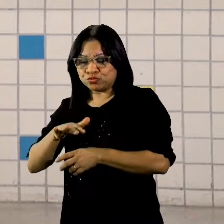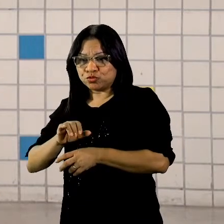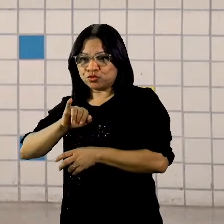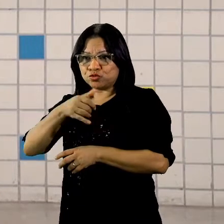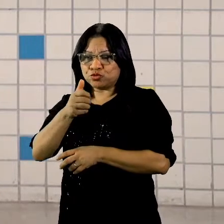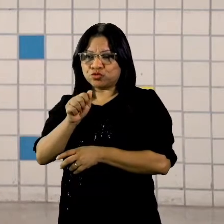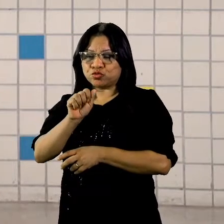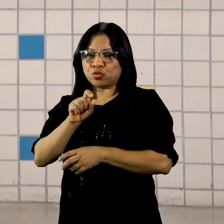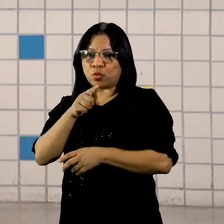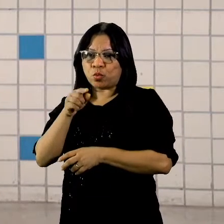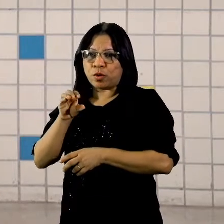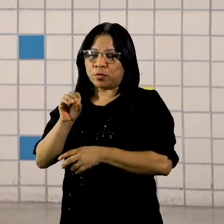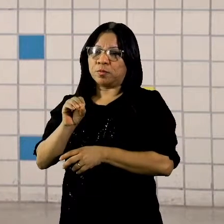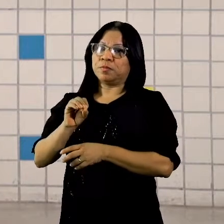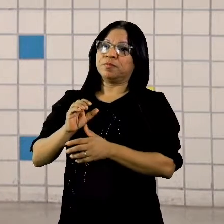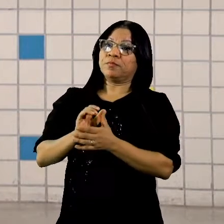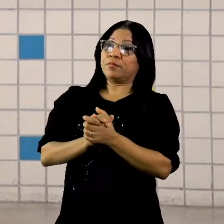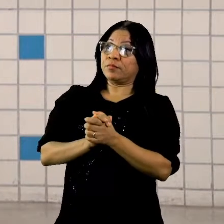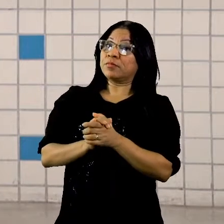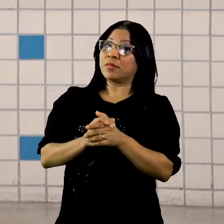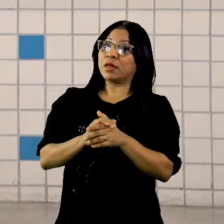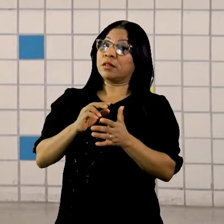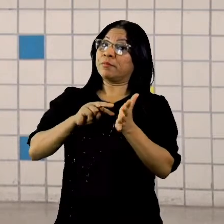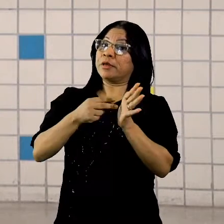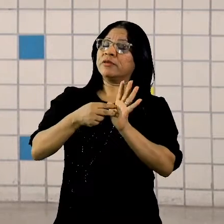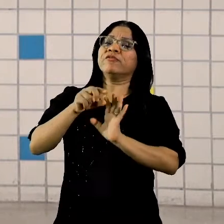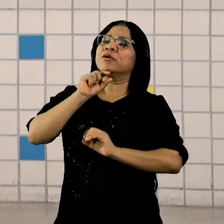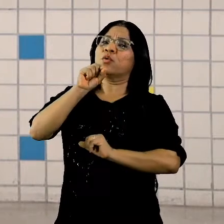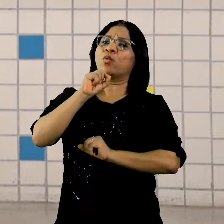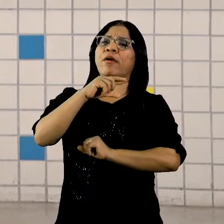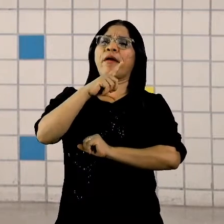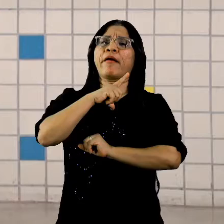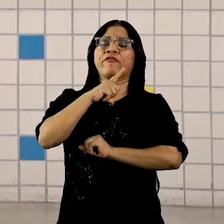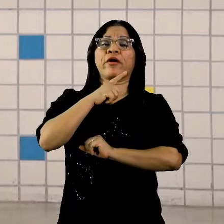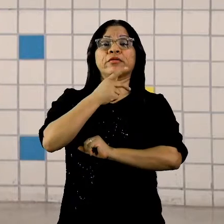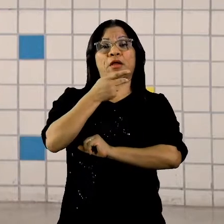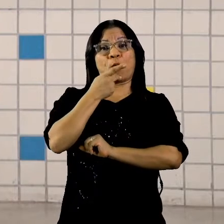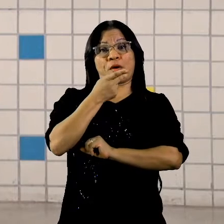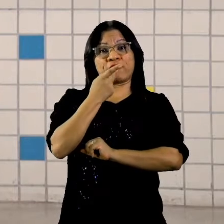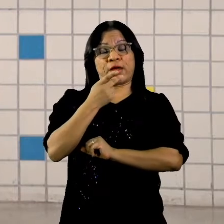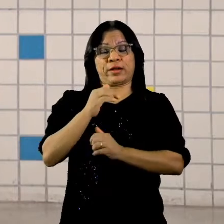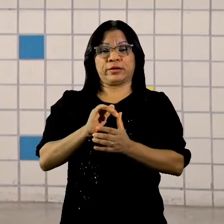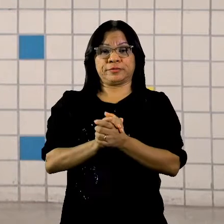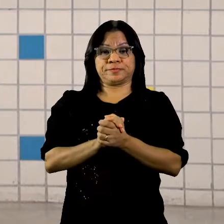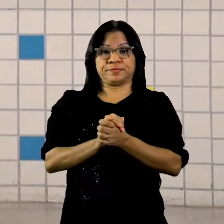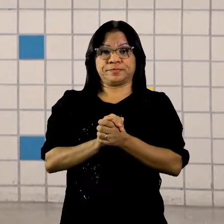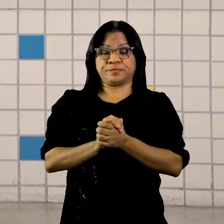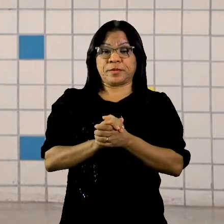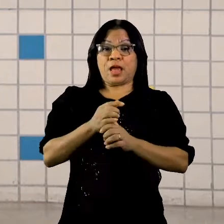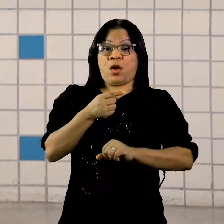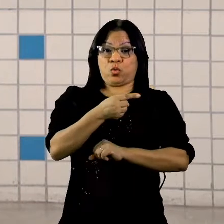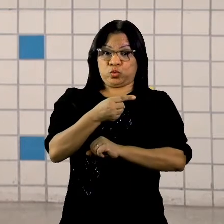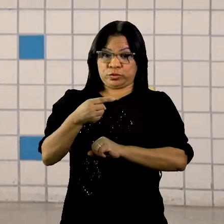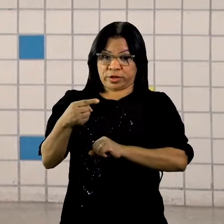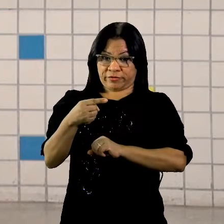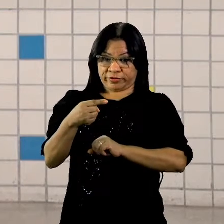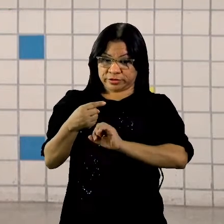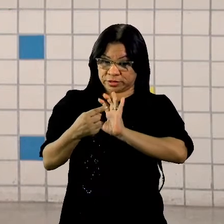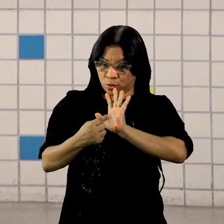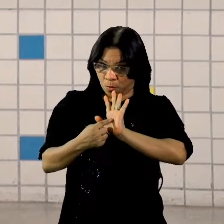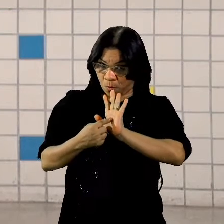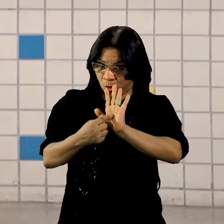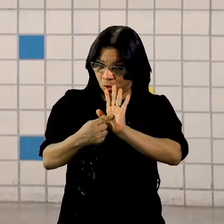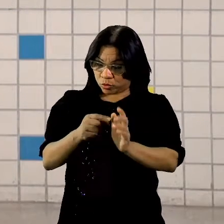que haverá uma fala. E o travessão indica o